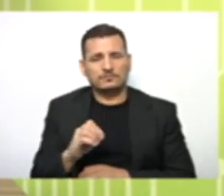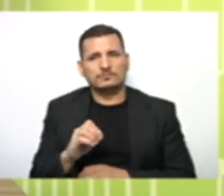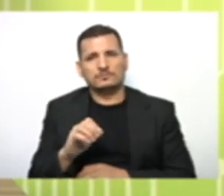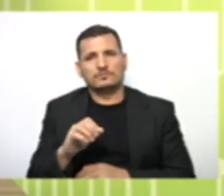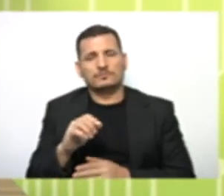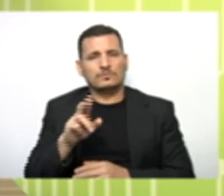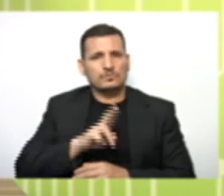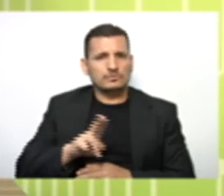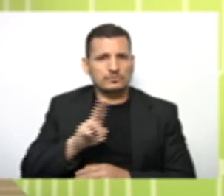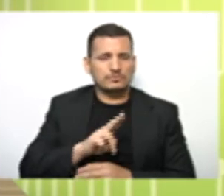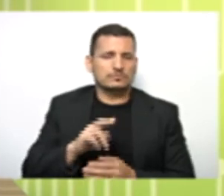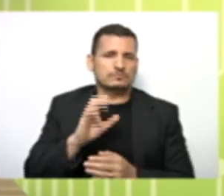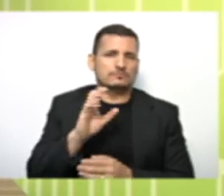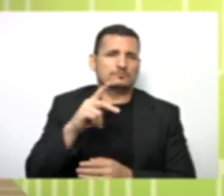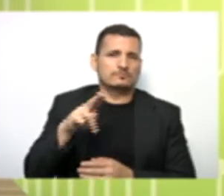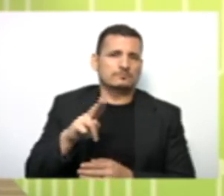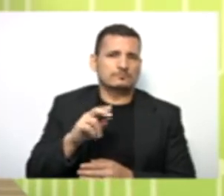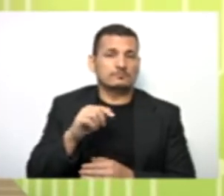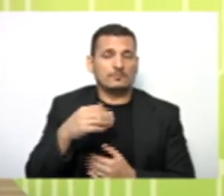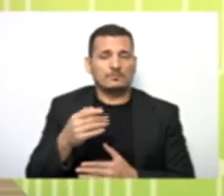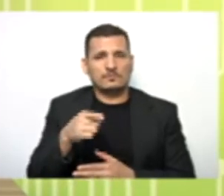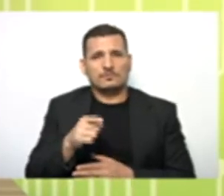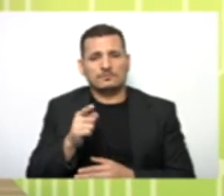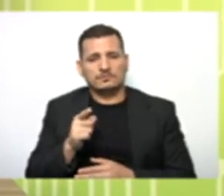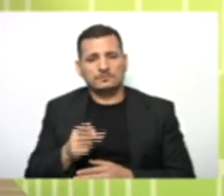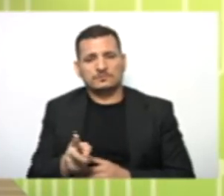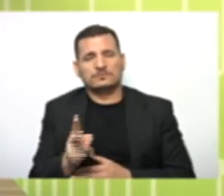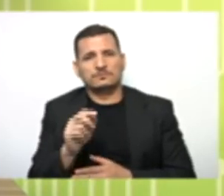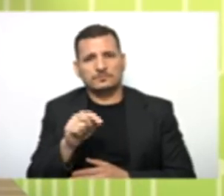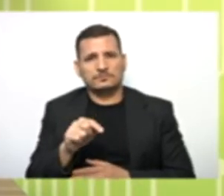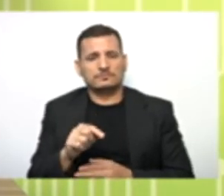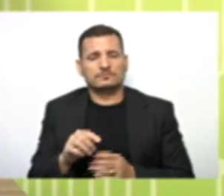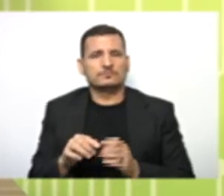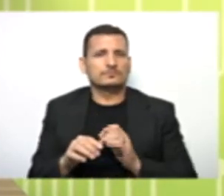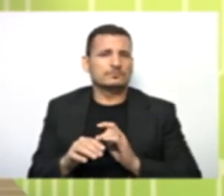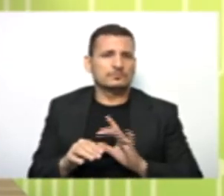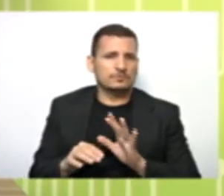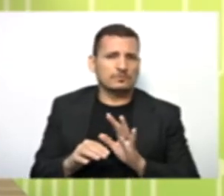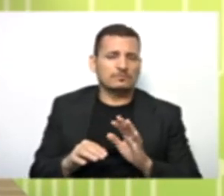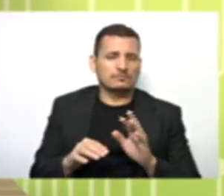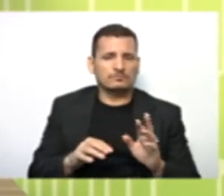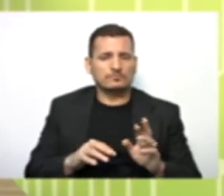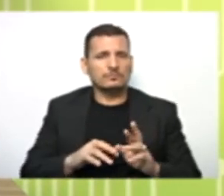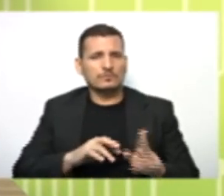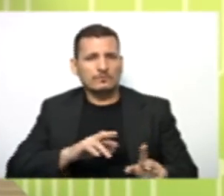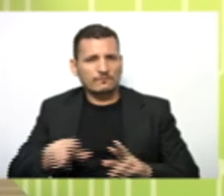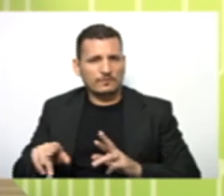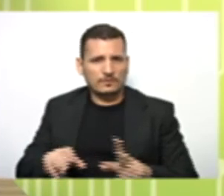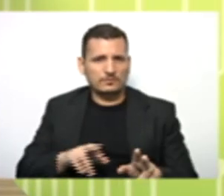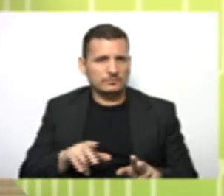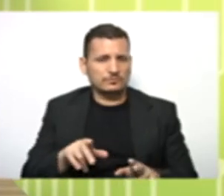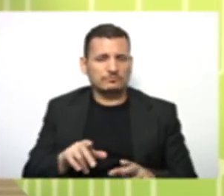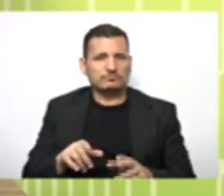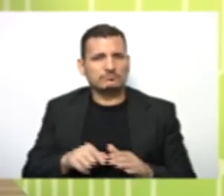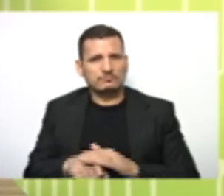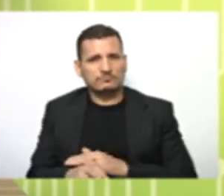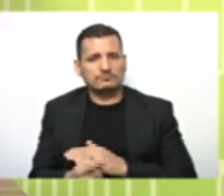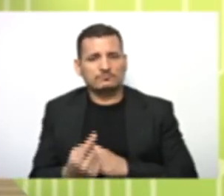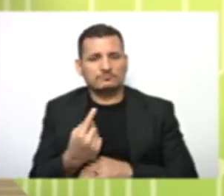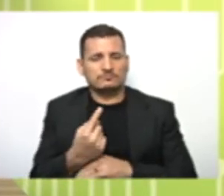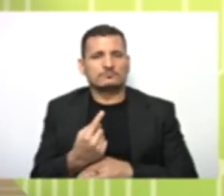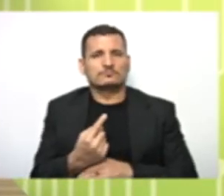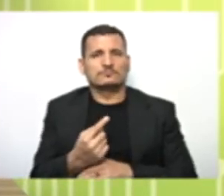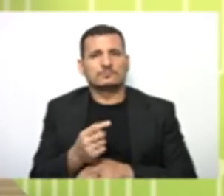de processador, então ele é sempre, vamos dizer assim, em par, ele não é só um, né? Ele é sempre entrada e saída